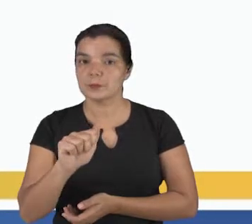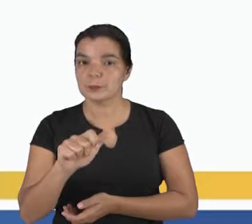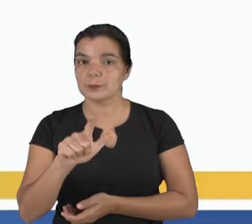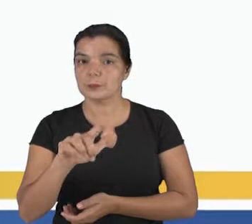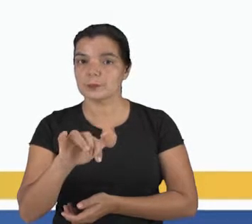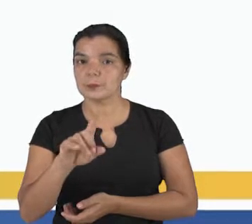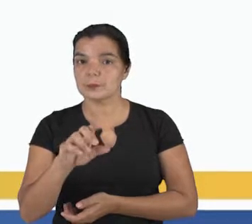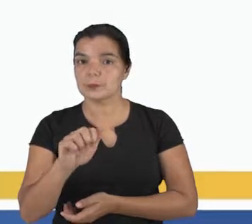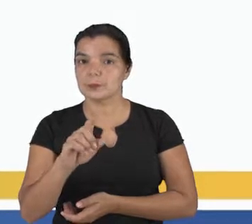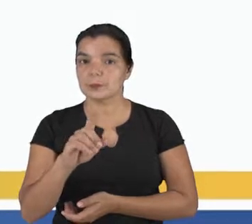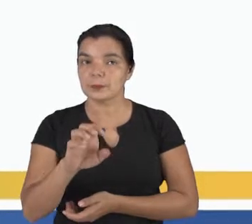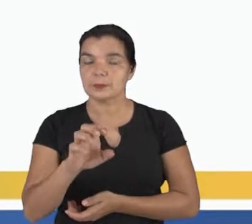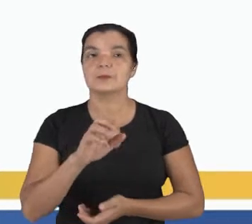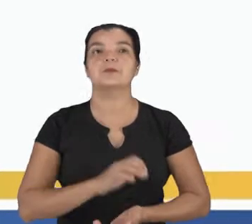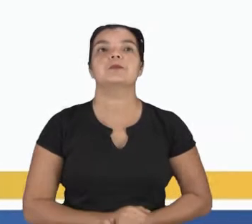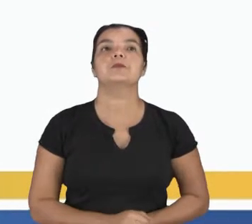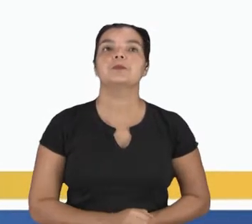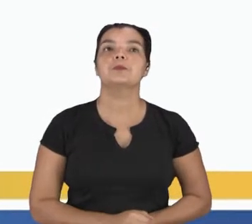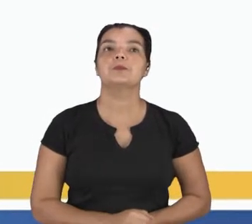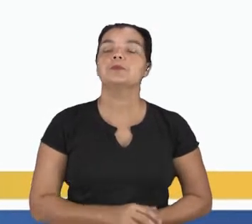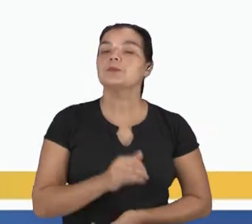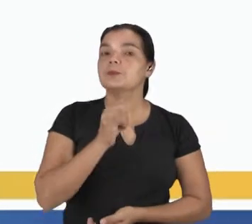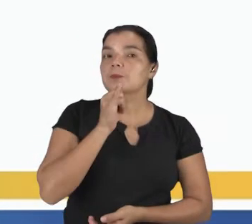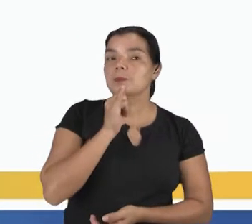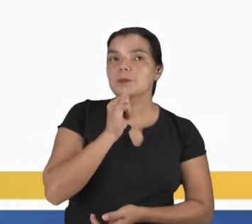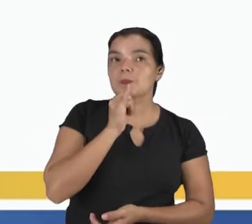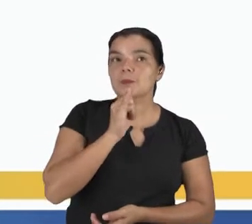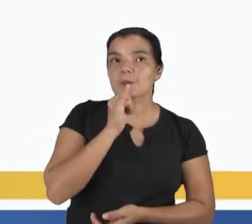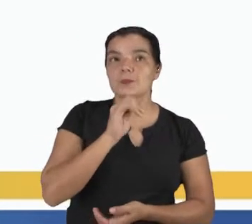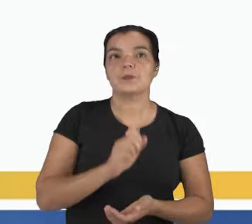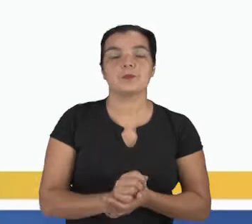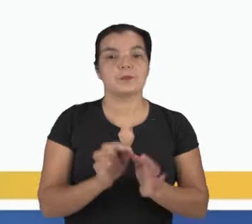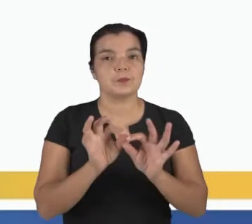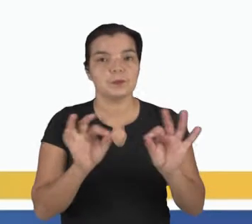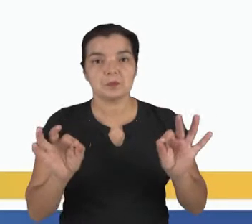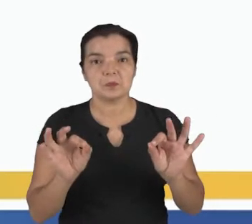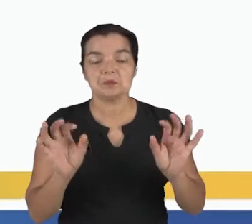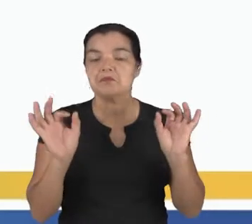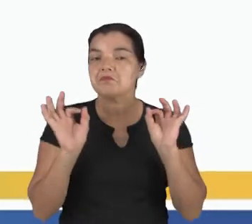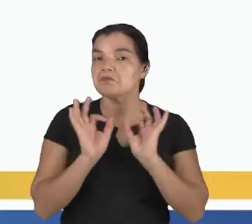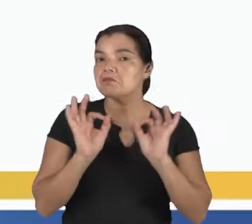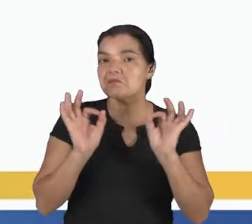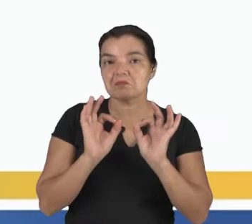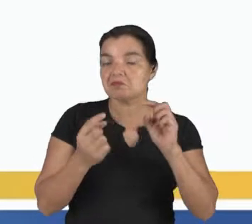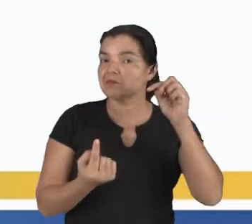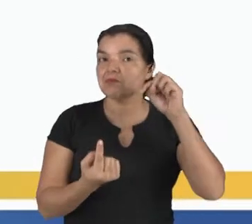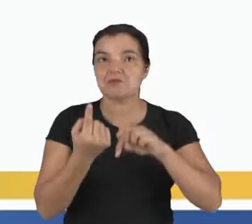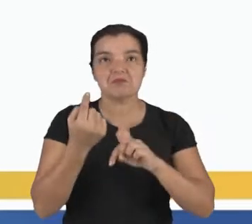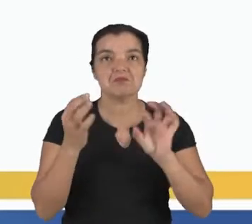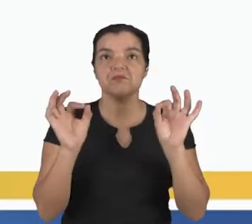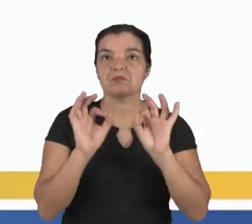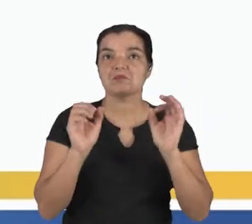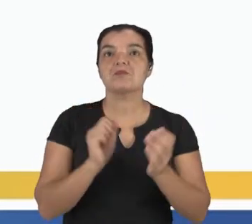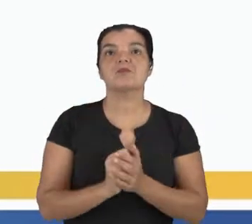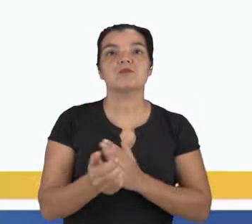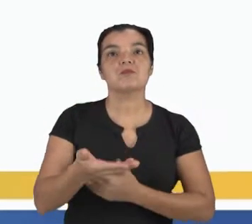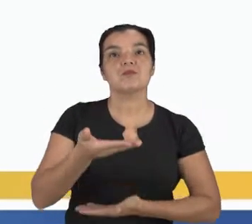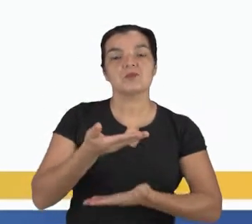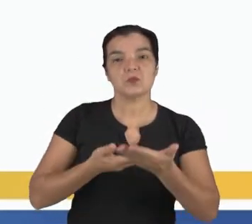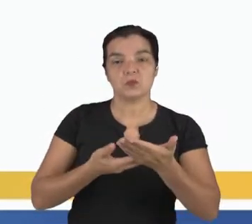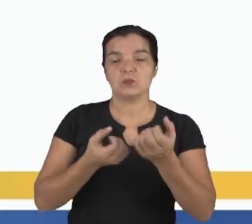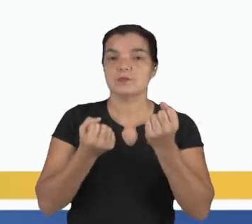proporcionalidade. Um bom exemplo para grandezas não proporcionais é a